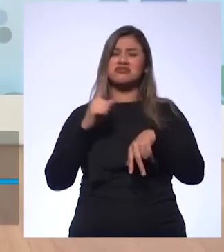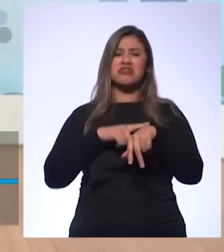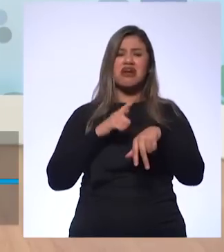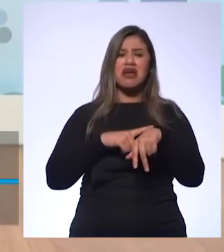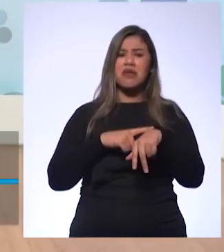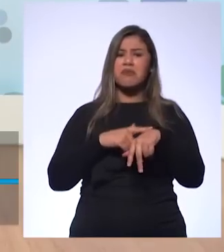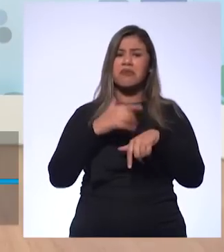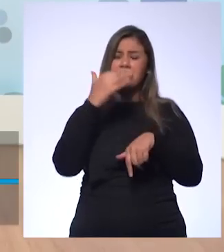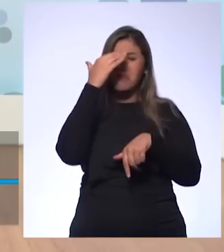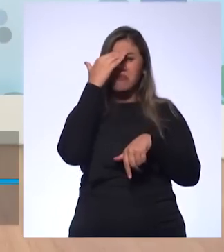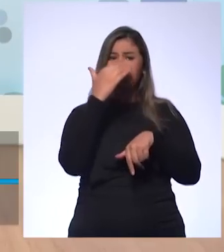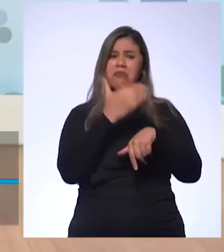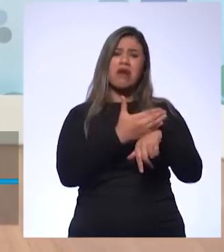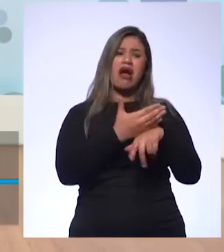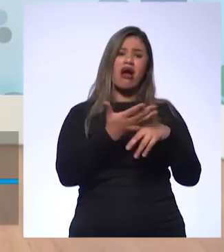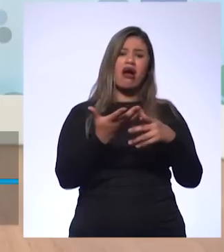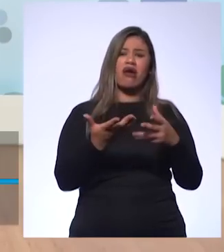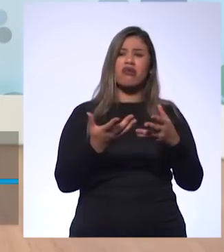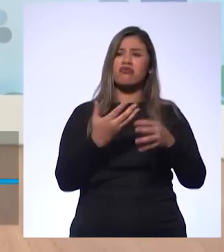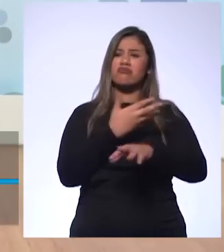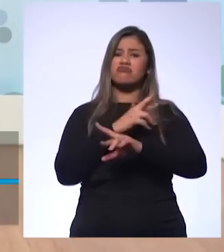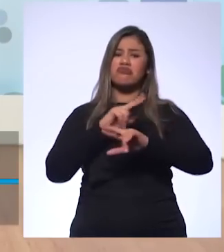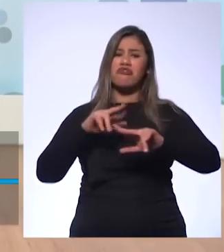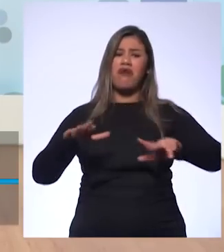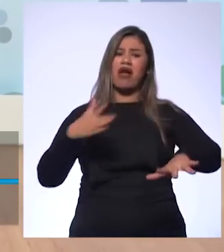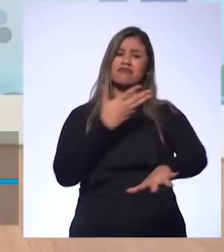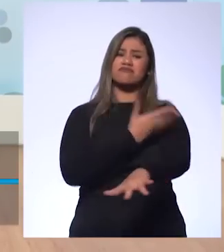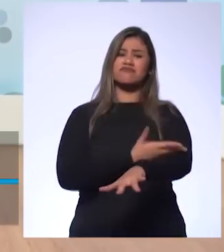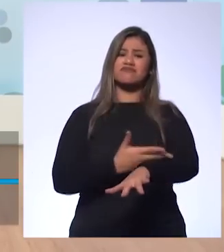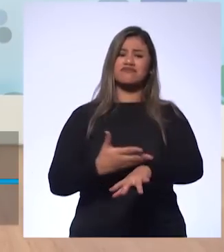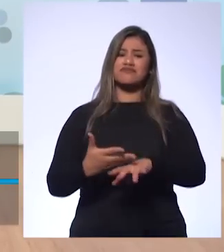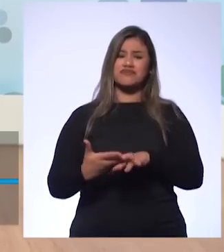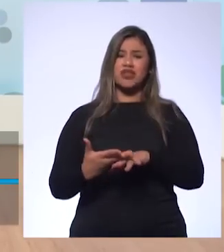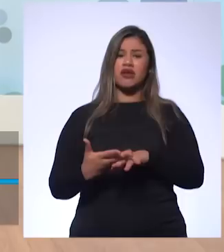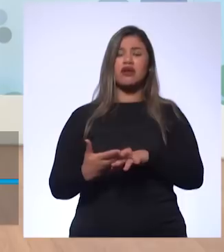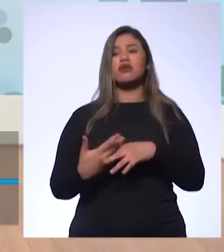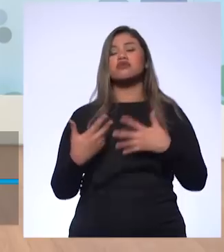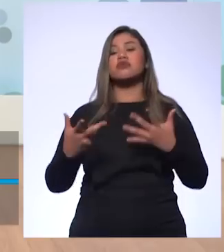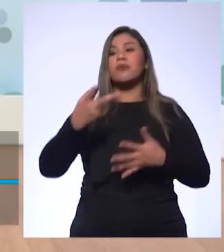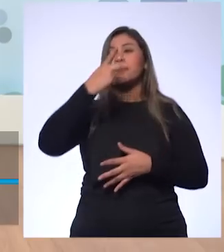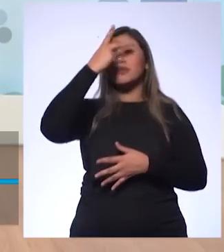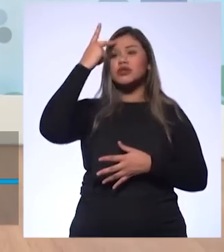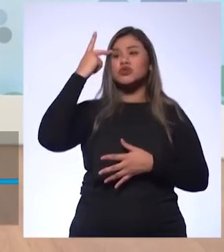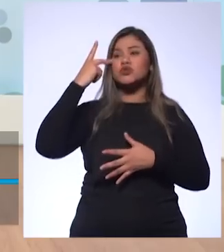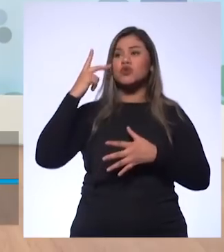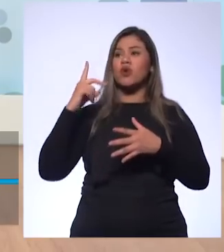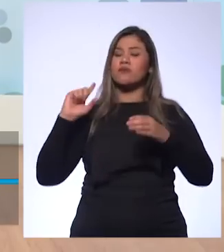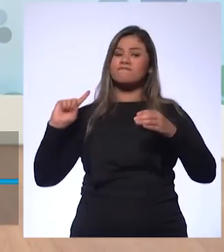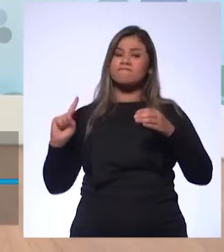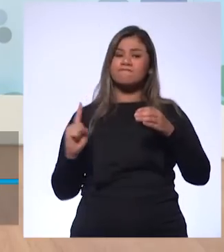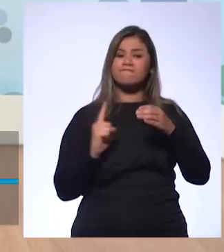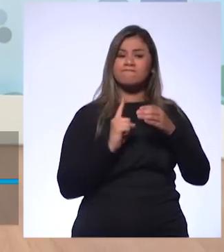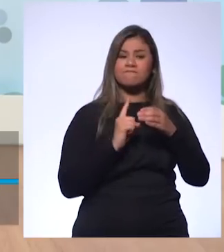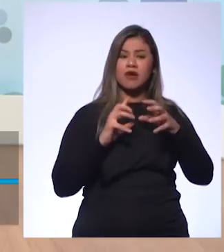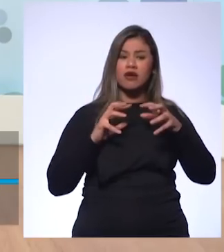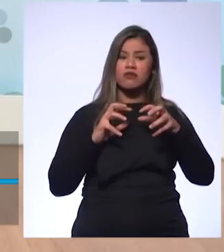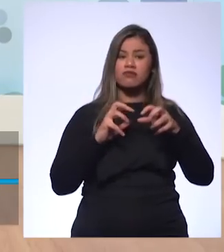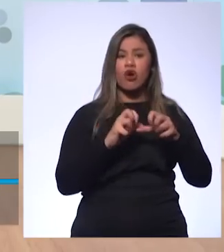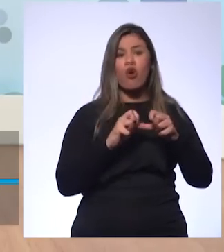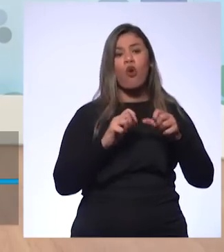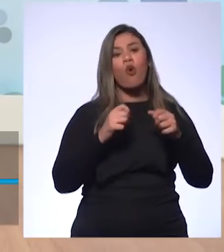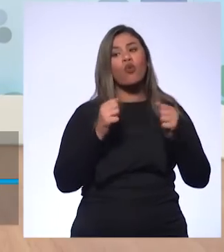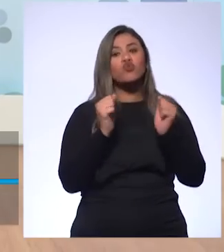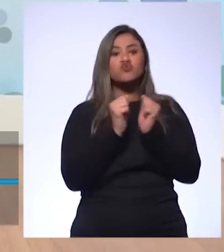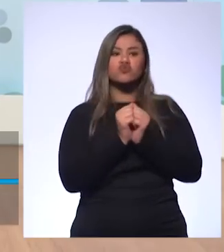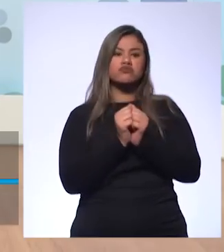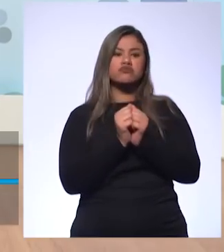nós estamos habituados. Olha, Então, quando a gente pega quem apropria a cidade, não é quem apropria, quem sempre apropriou a